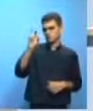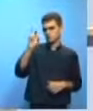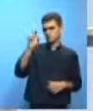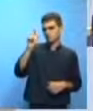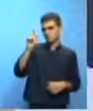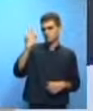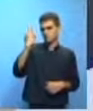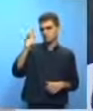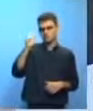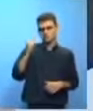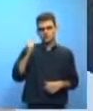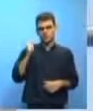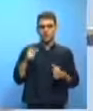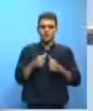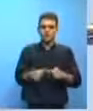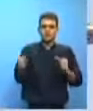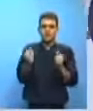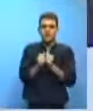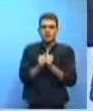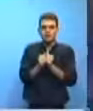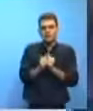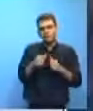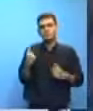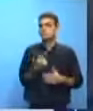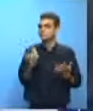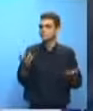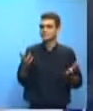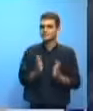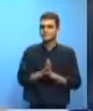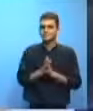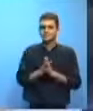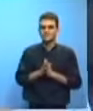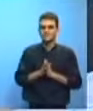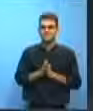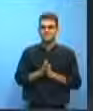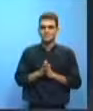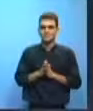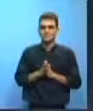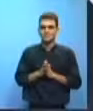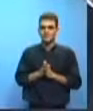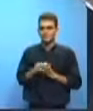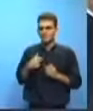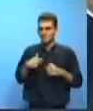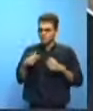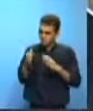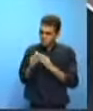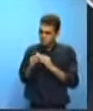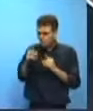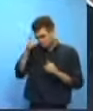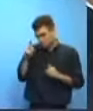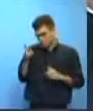Eu vim aqui que falava para mim que o senhor tem umas mãos milagrosas aí. O senhor vai fazer uma reza em mim.